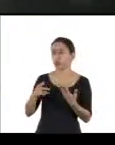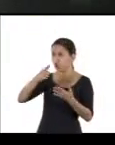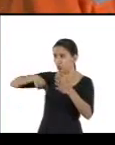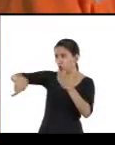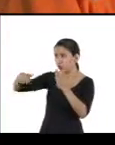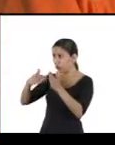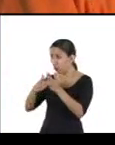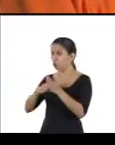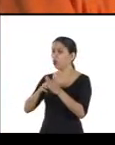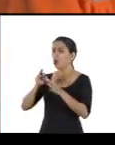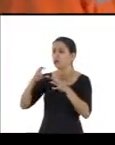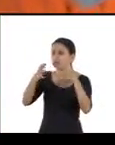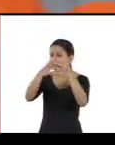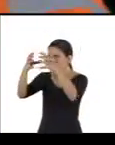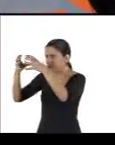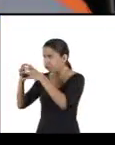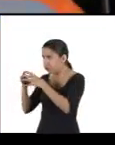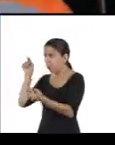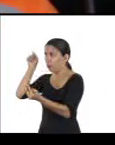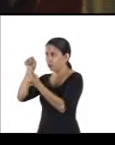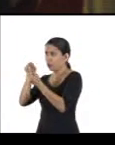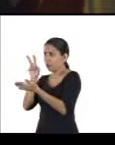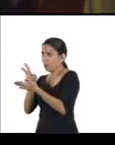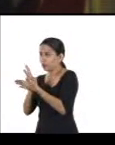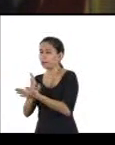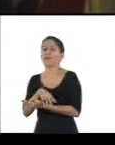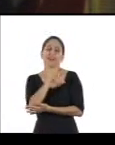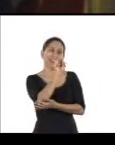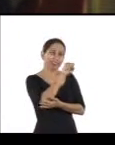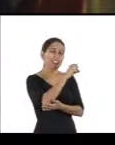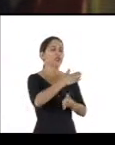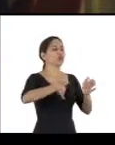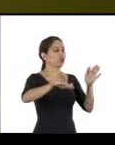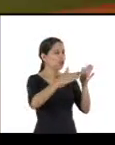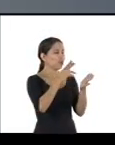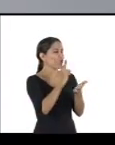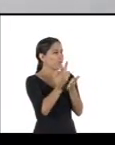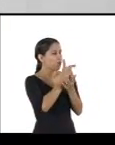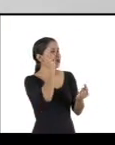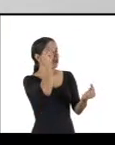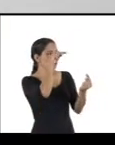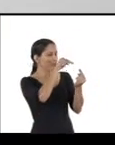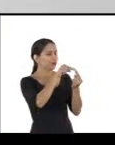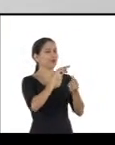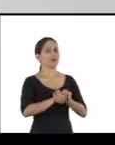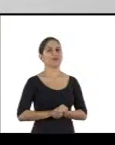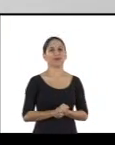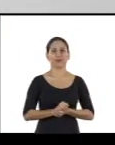objetivo final. Isso mesmo, garantindo a segurança de todos nessas operações subterrâneas.